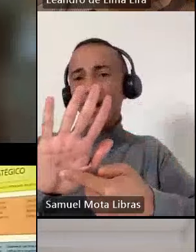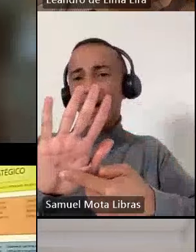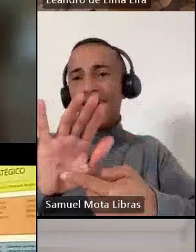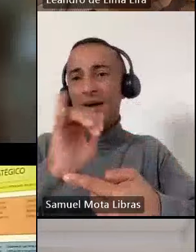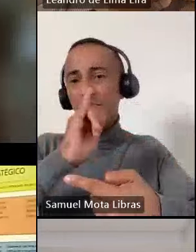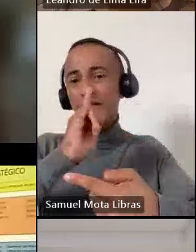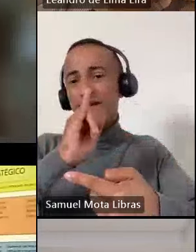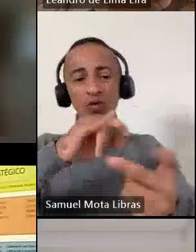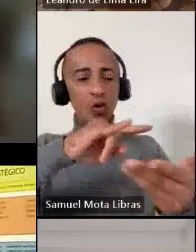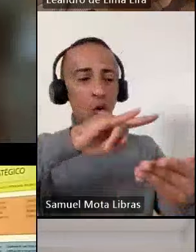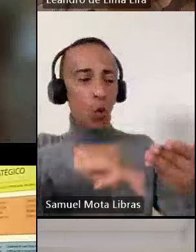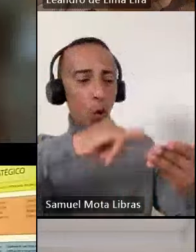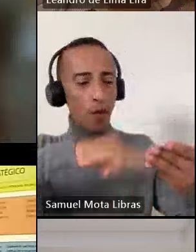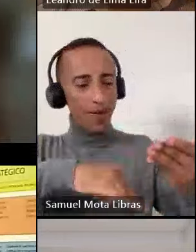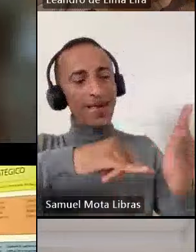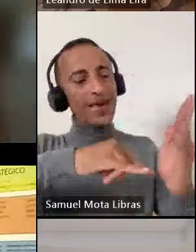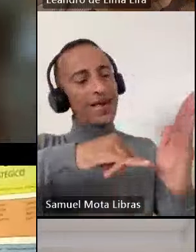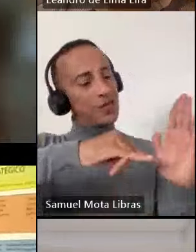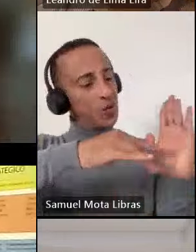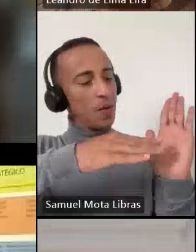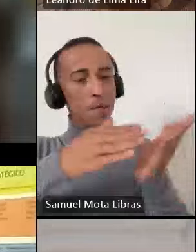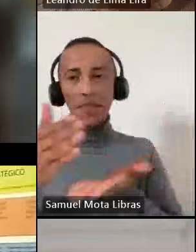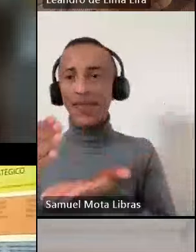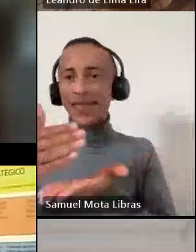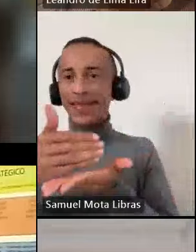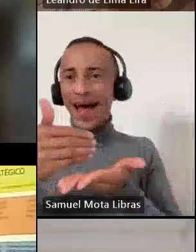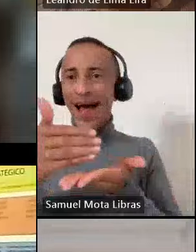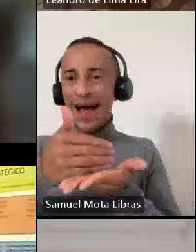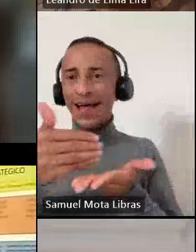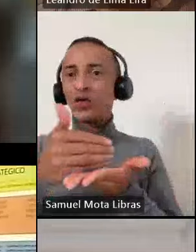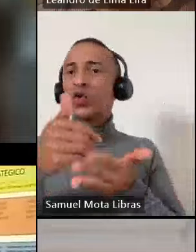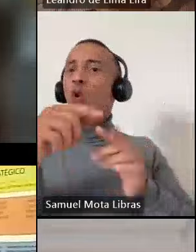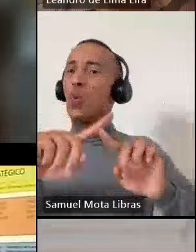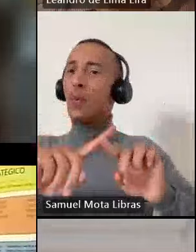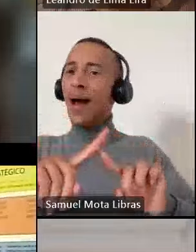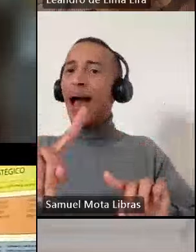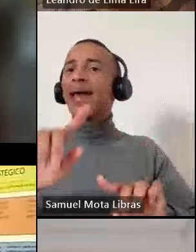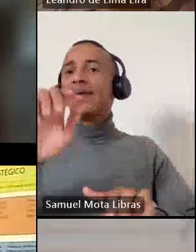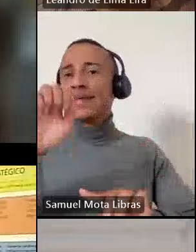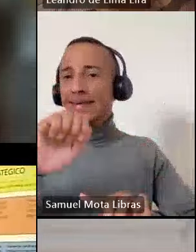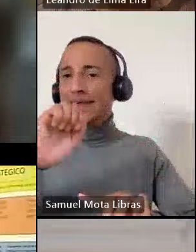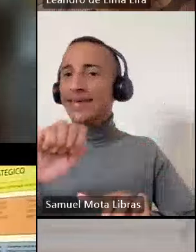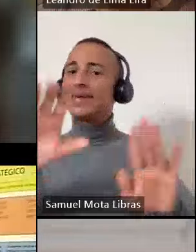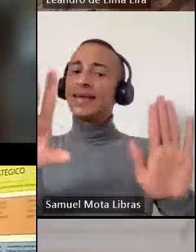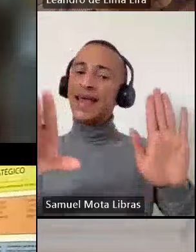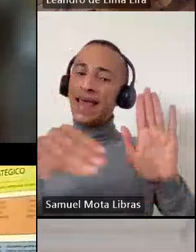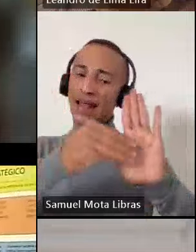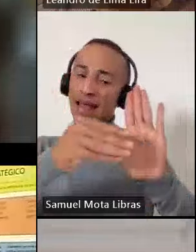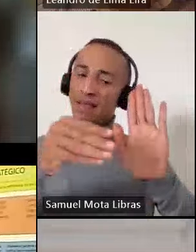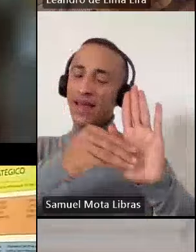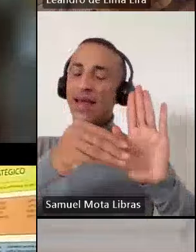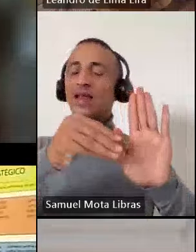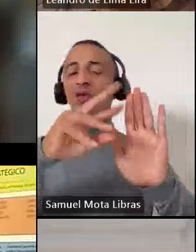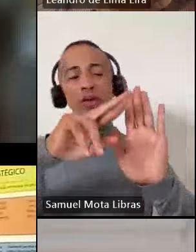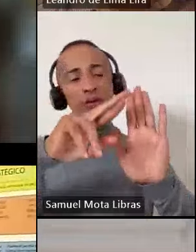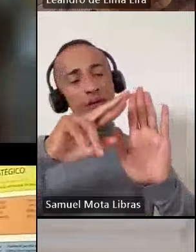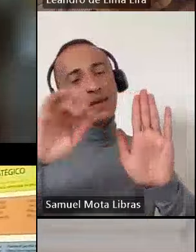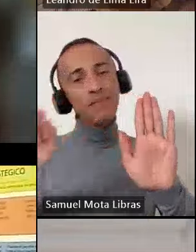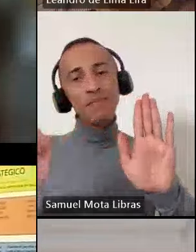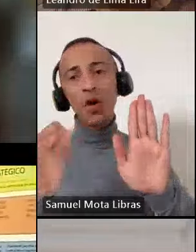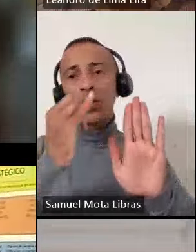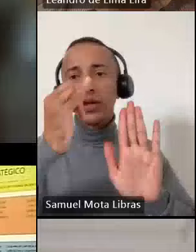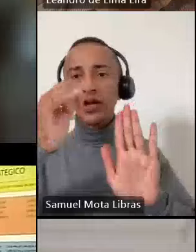estruturados como a gente costuma pensar mas sim são são elementos importante pra gente conseguir colocar na tomada de decisão E aí uma